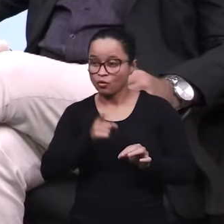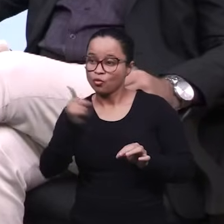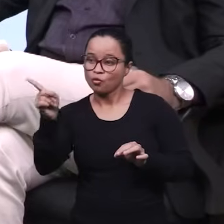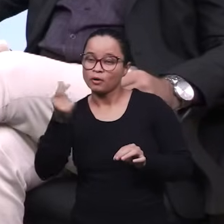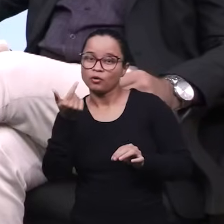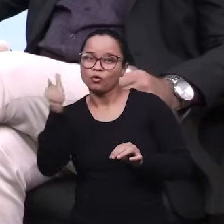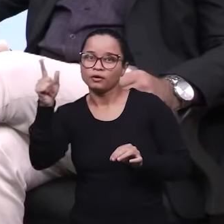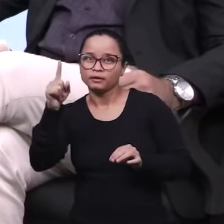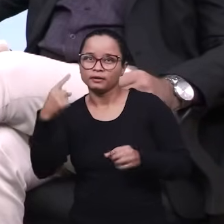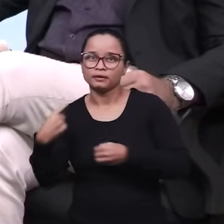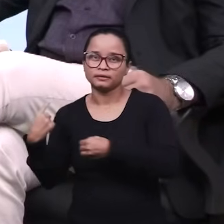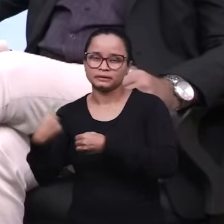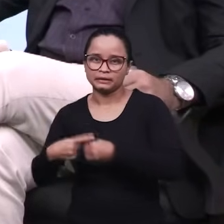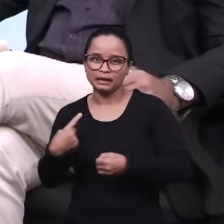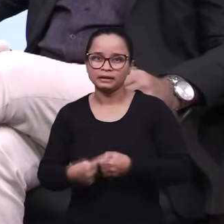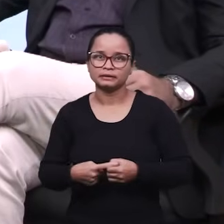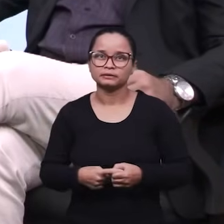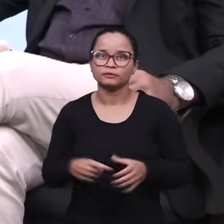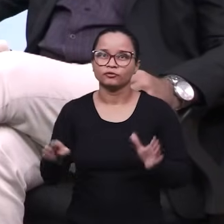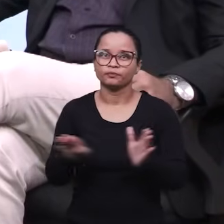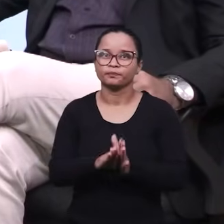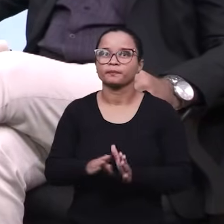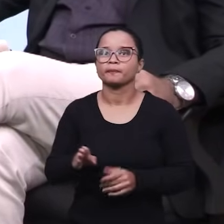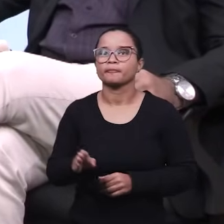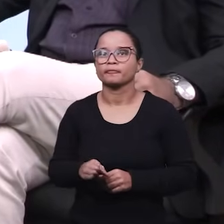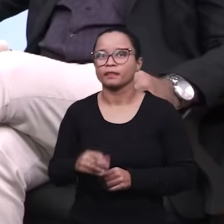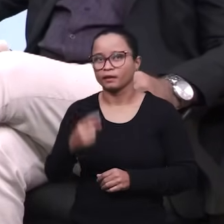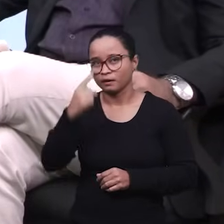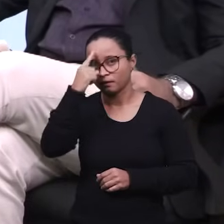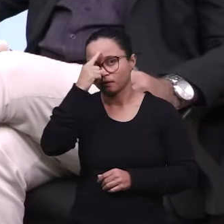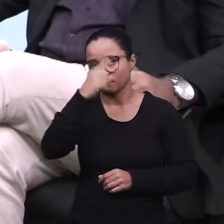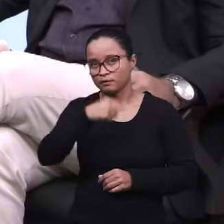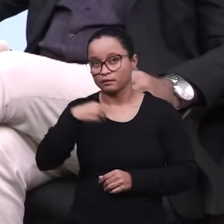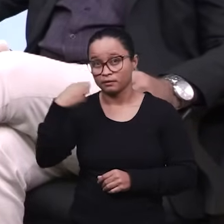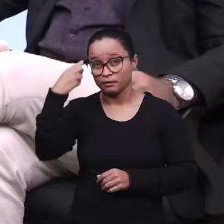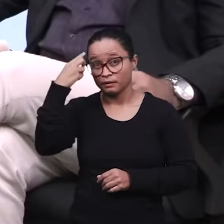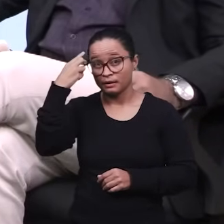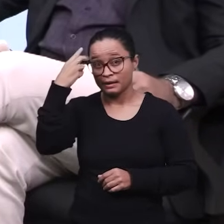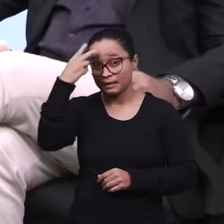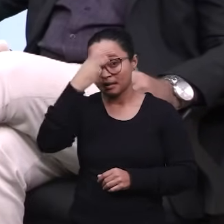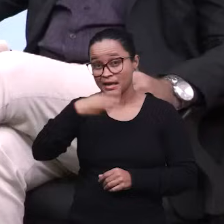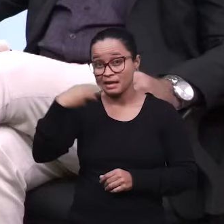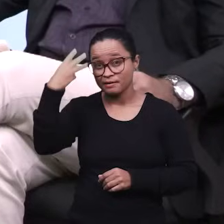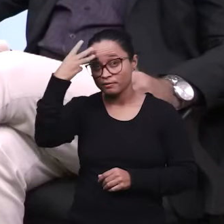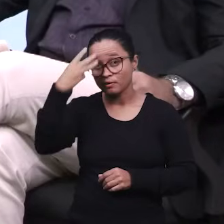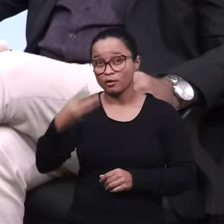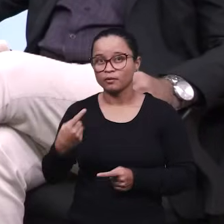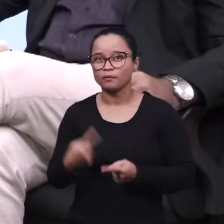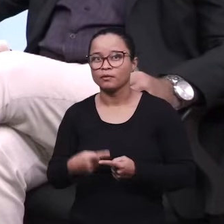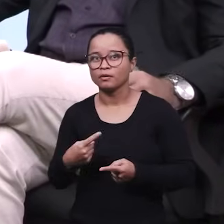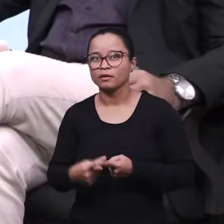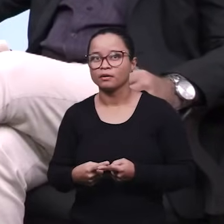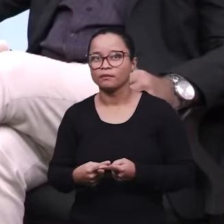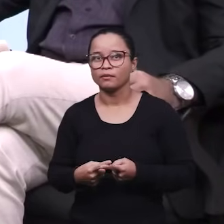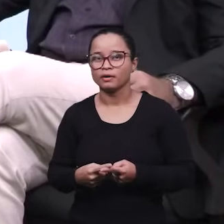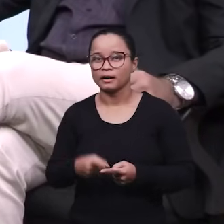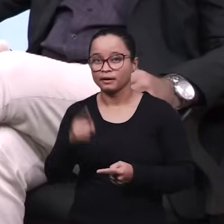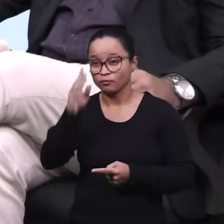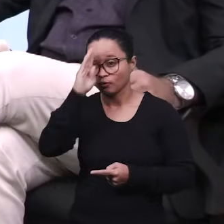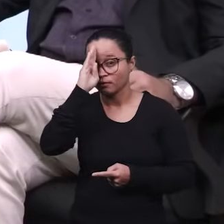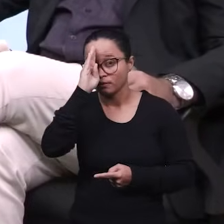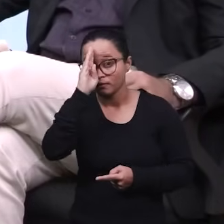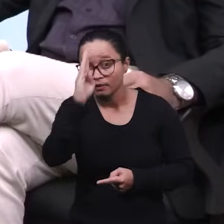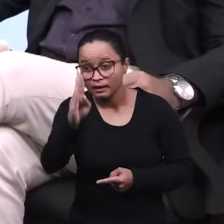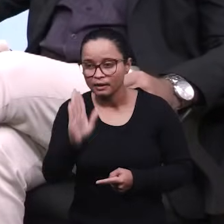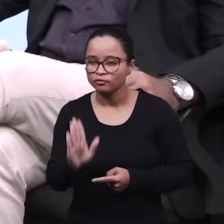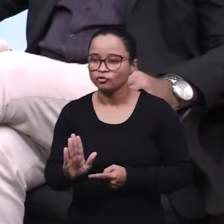voltar, atrasou em 3 horas a viagem, porque se nós fôssemos reto, tinha que passar por cima de uma montanha. Então